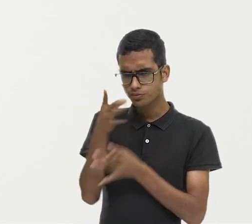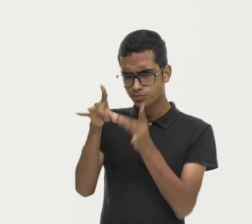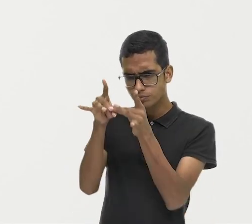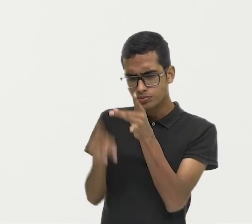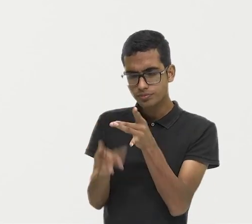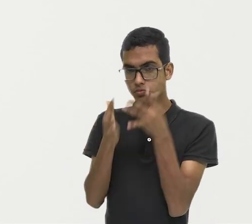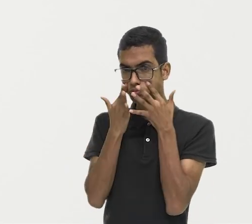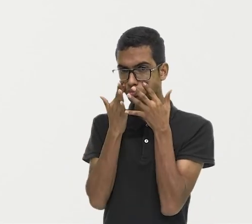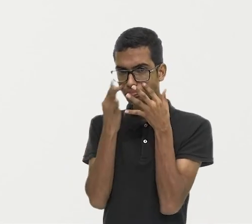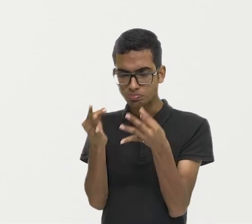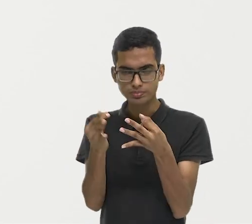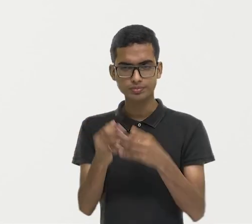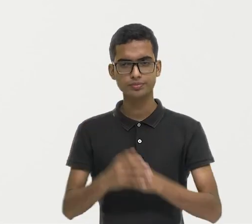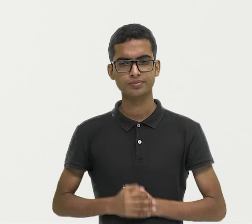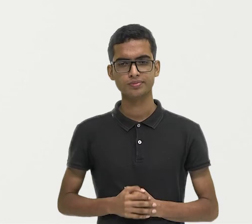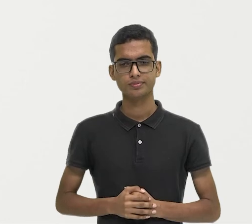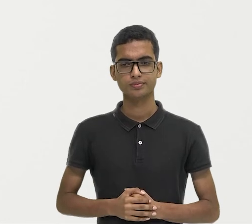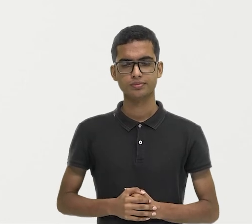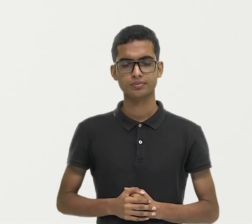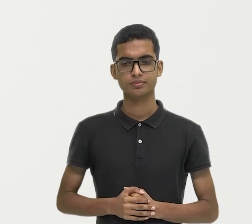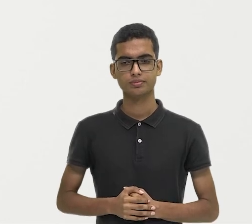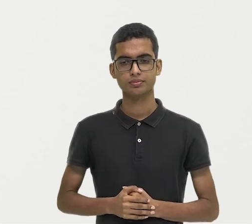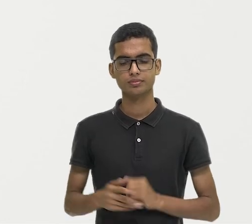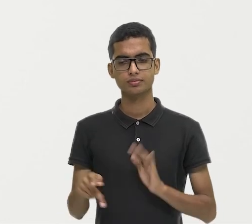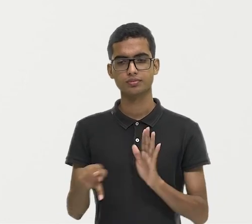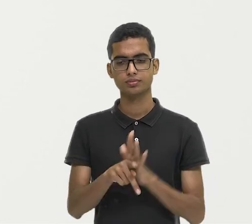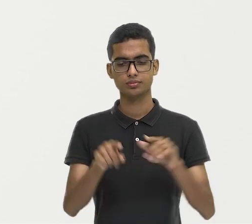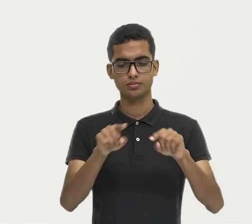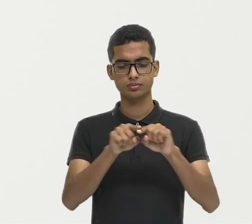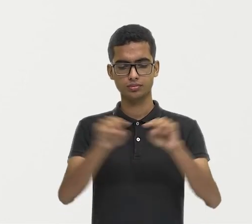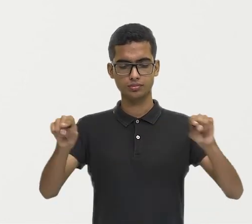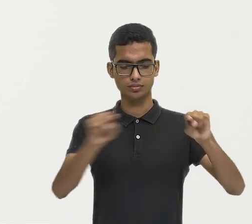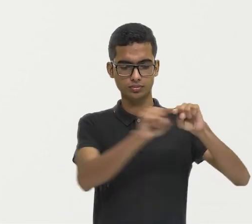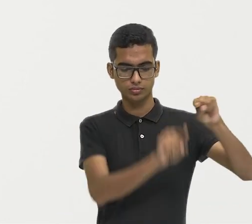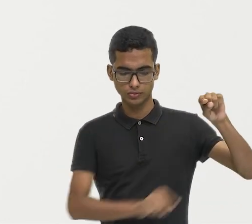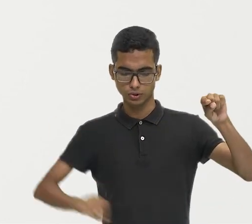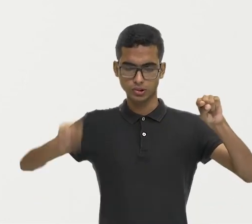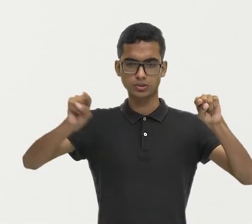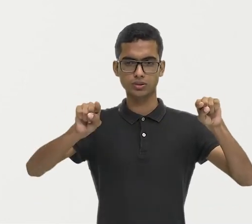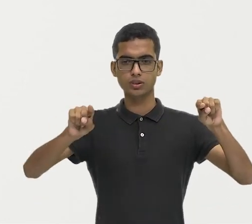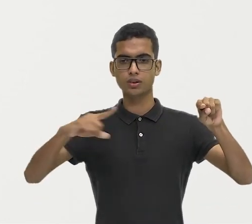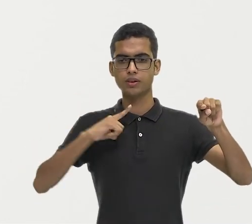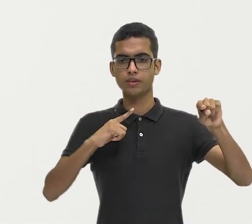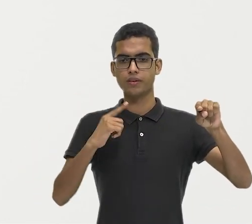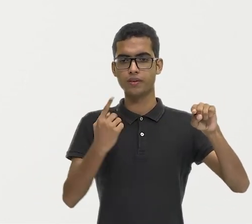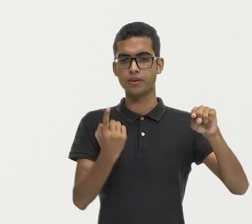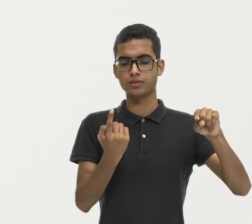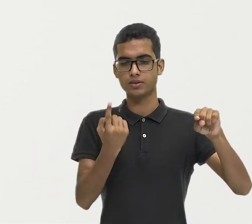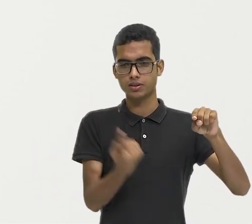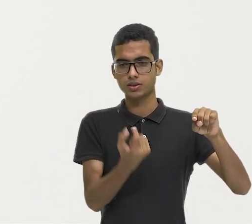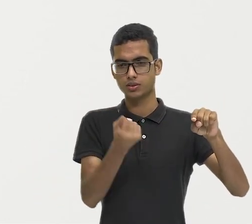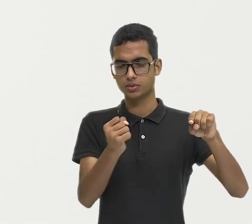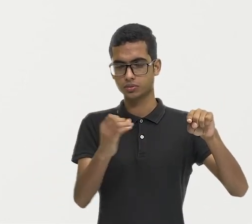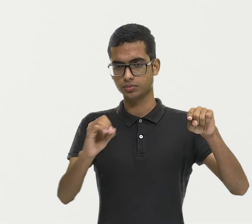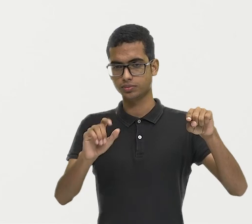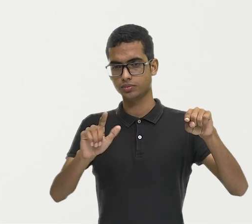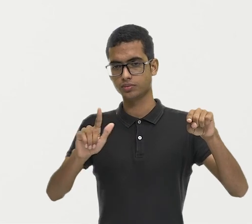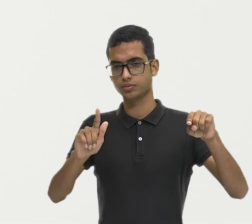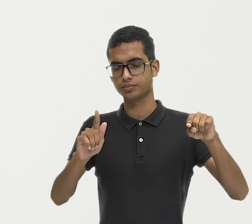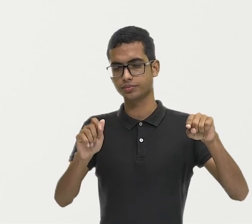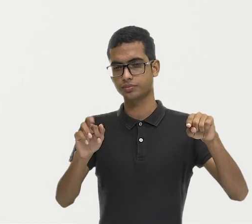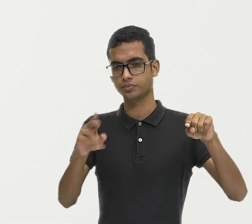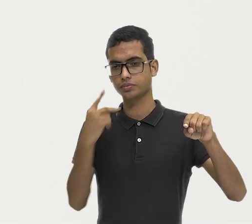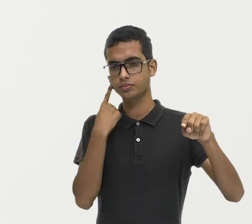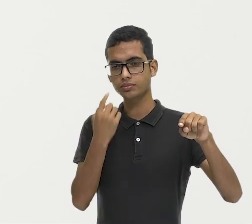bem, o ângulo relativo à água é 180, que equivale à metade. Então, nós tivemos